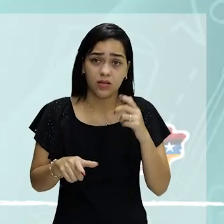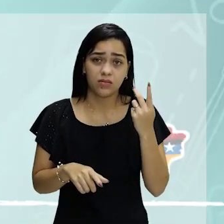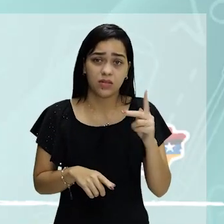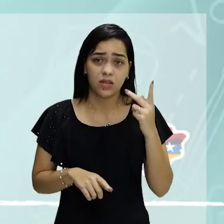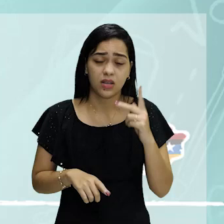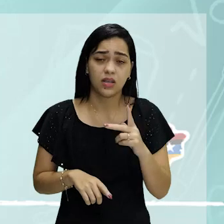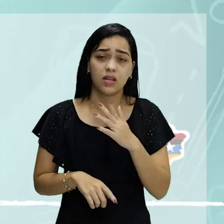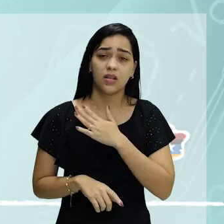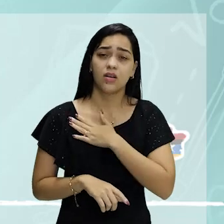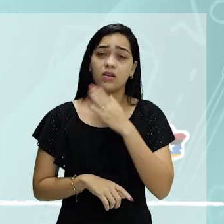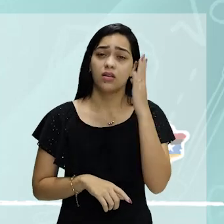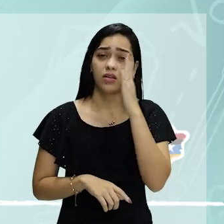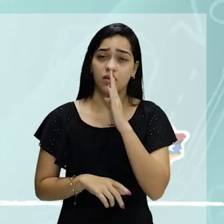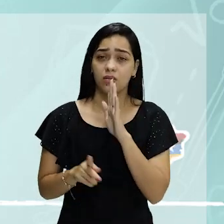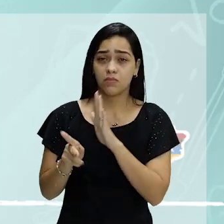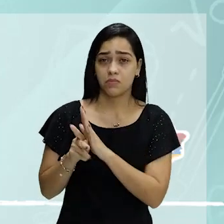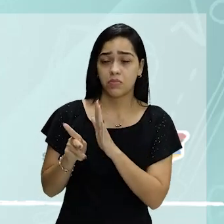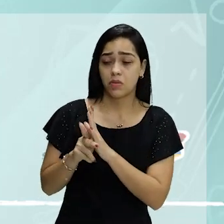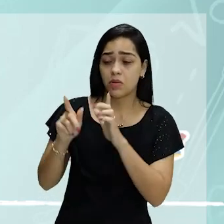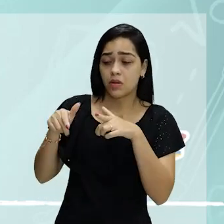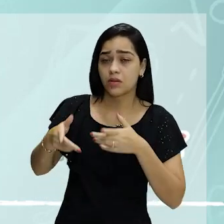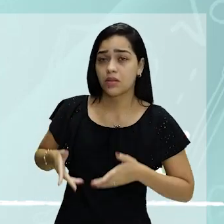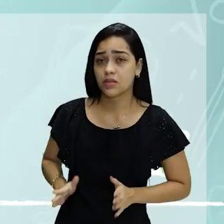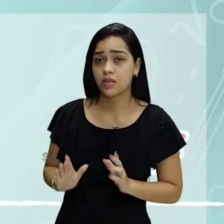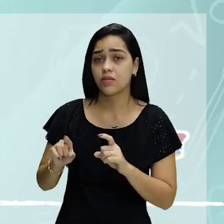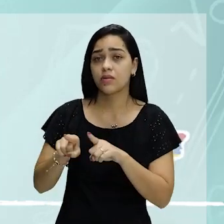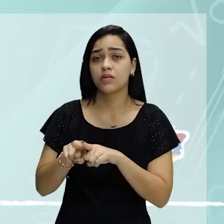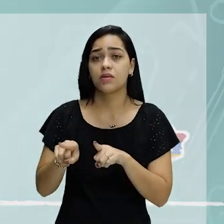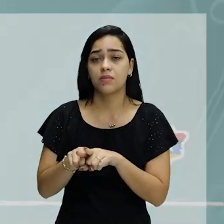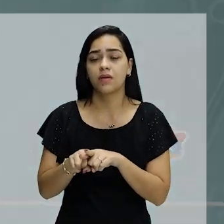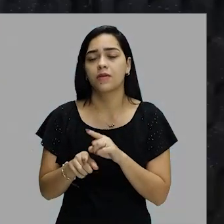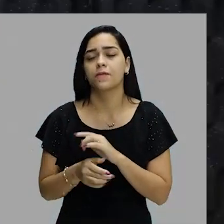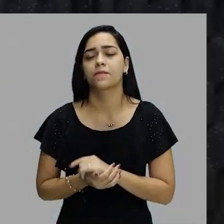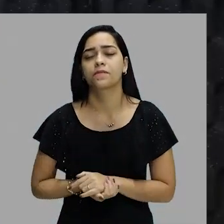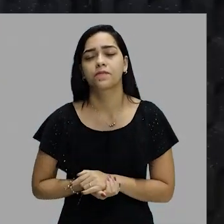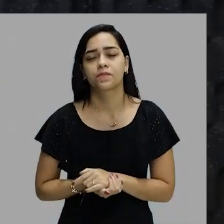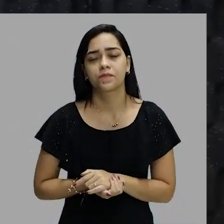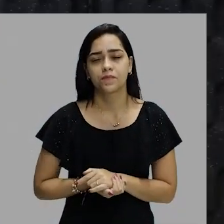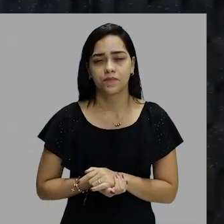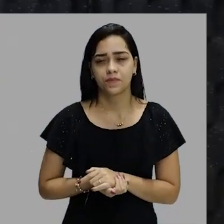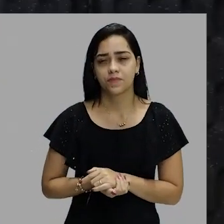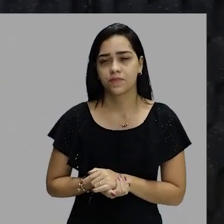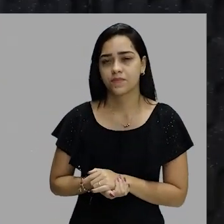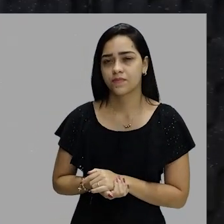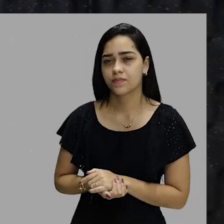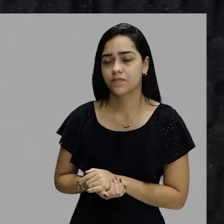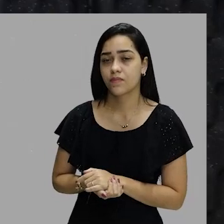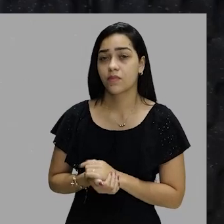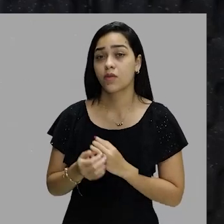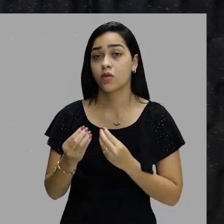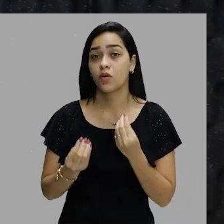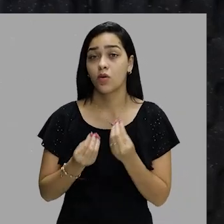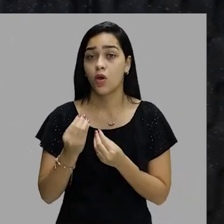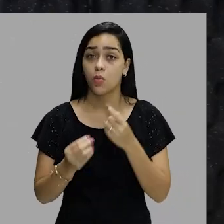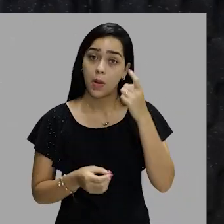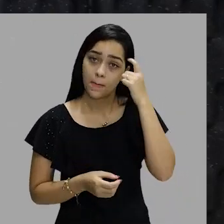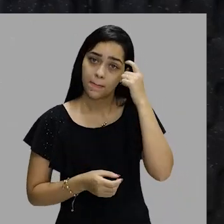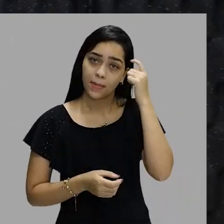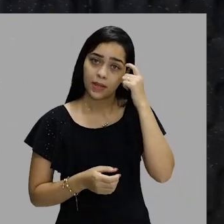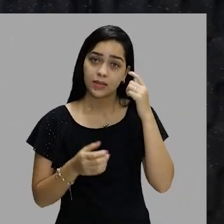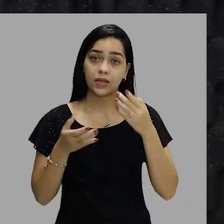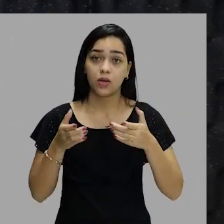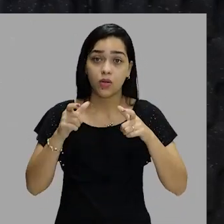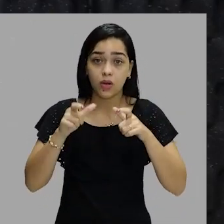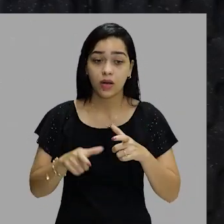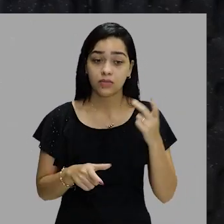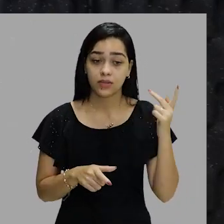o nacionalismo, porque ele está falando da terra dele, e ainda a idealização, porque ele mostra como ele acha que é a terra